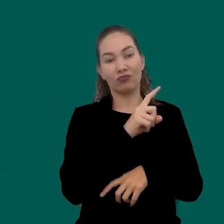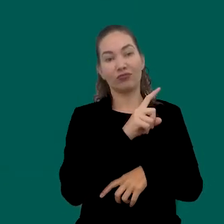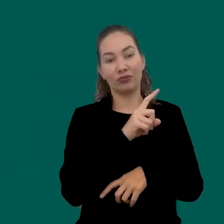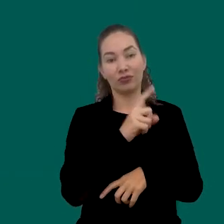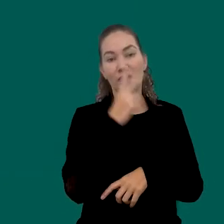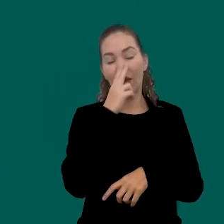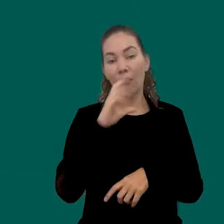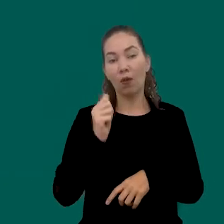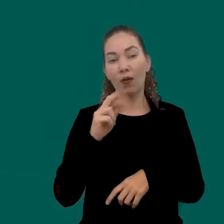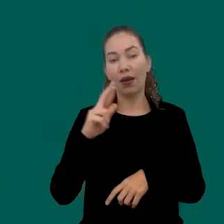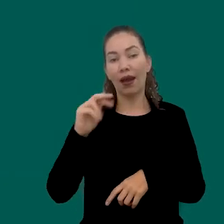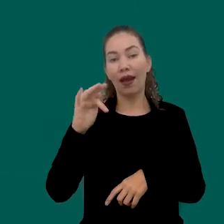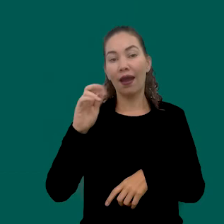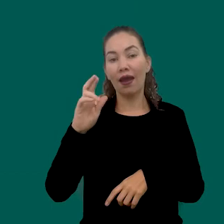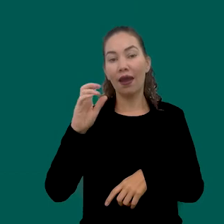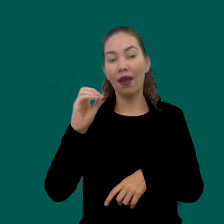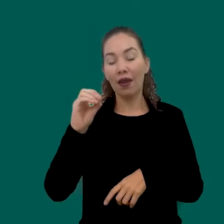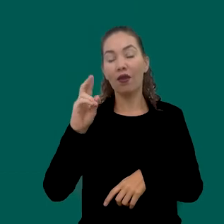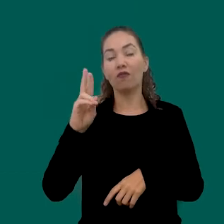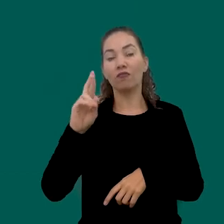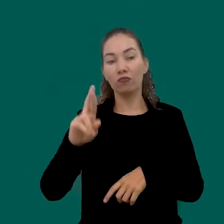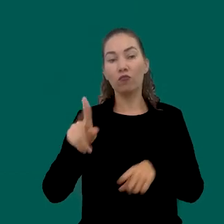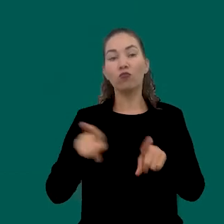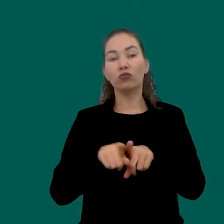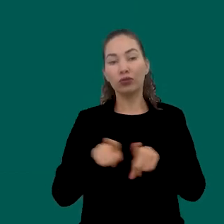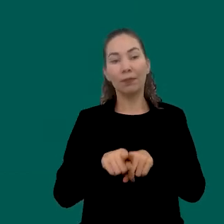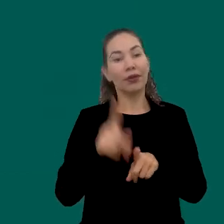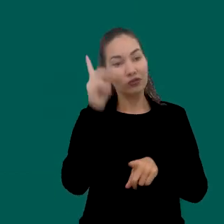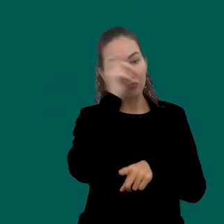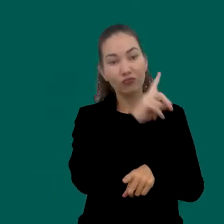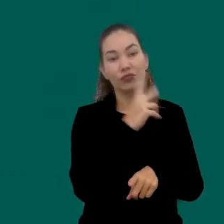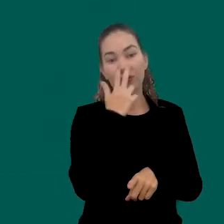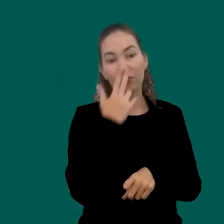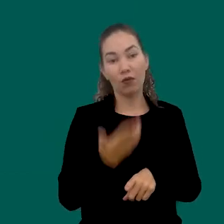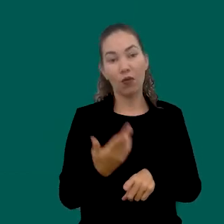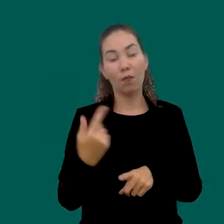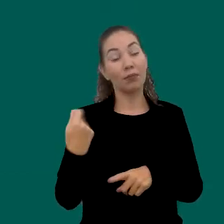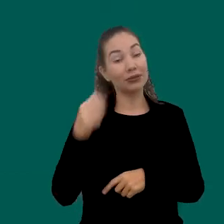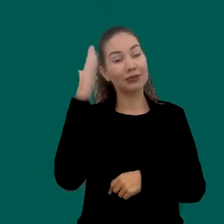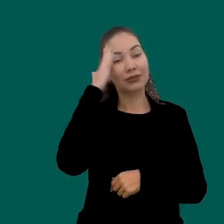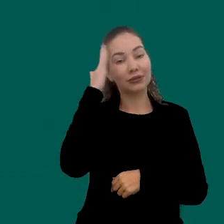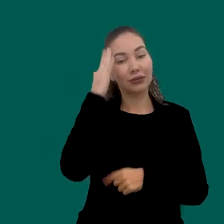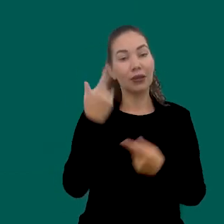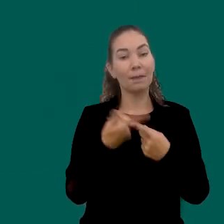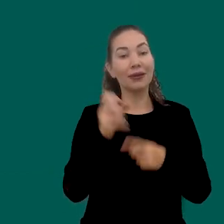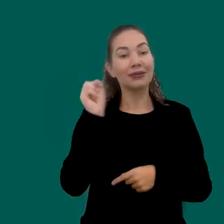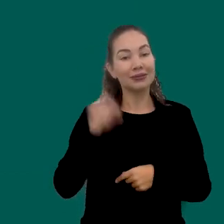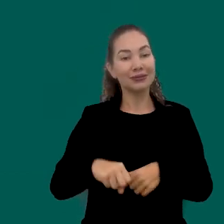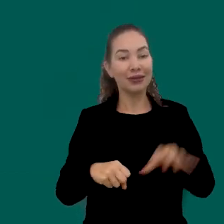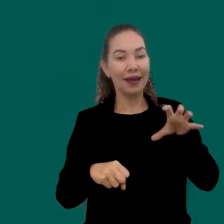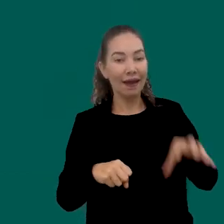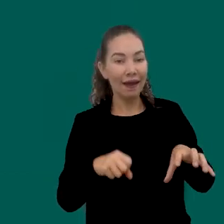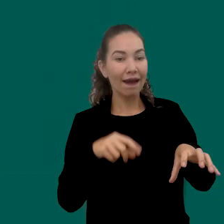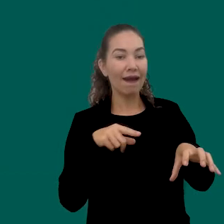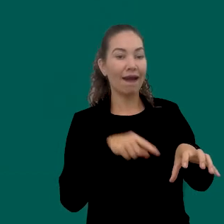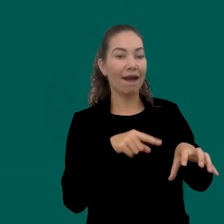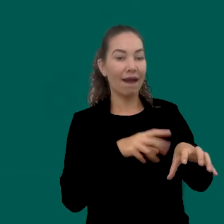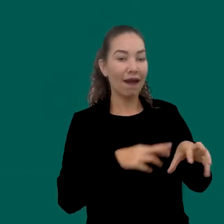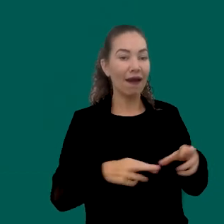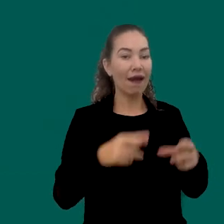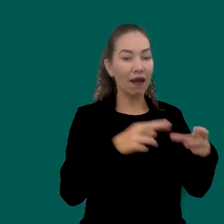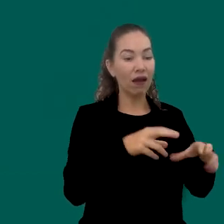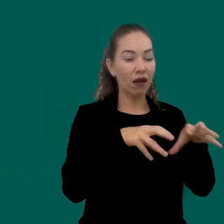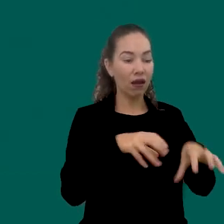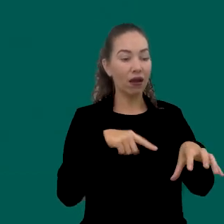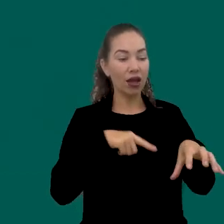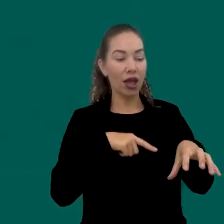um Carrefour, com um Walmart. Eles acabam tendo essas dificuldades. Então, assim, a gente tem que entender. Mas, sim, a regionalidade é um ponto que você puxa ali